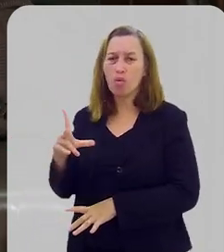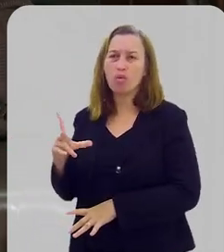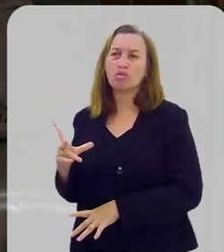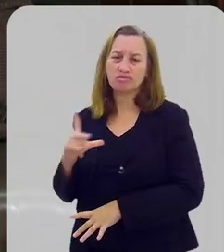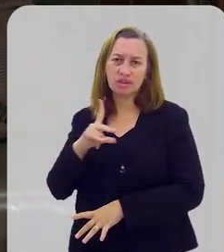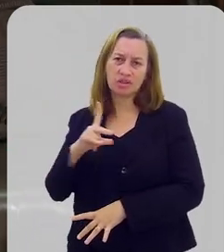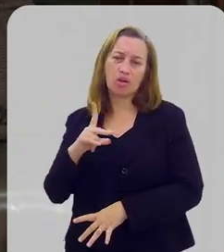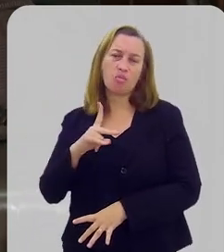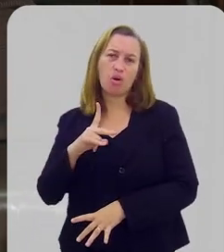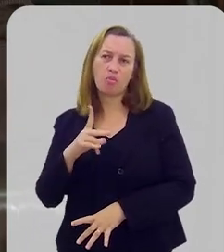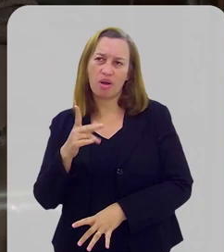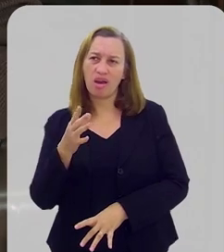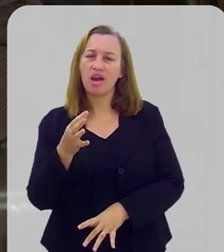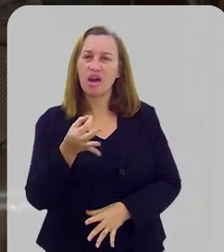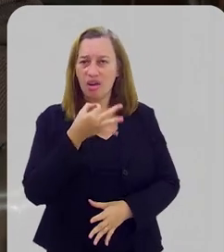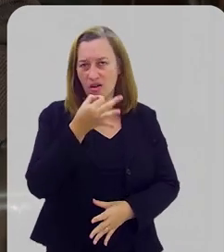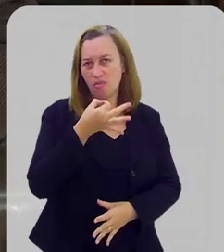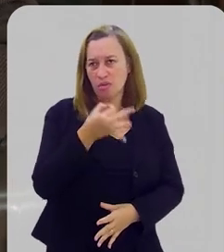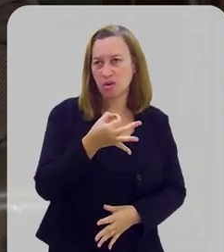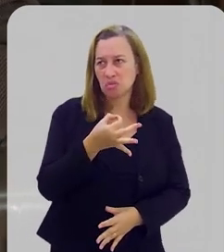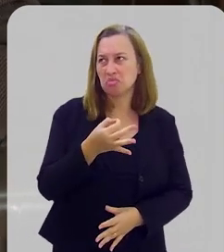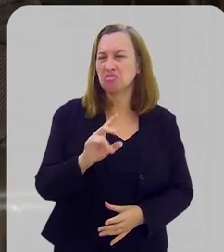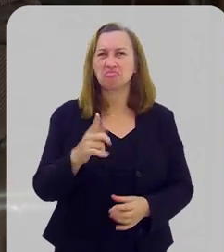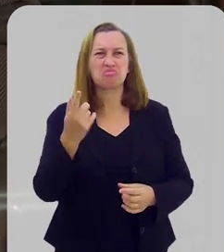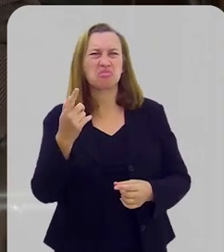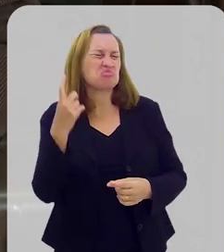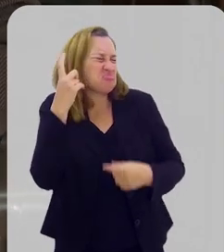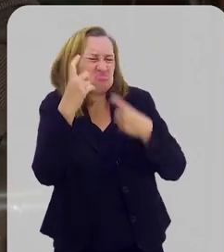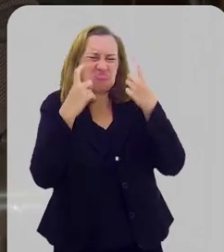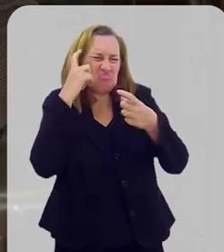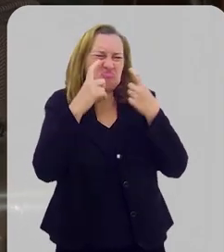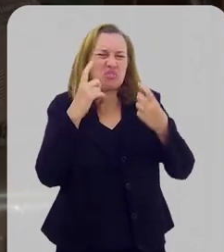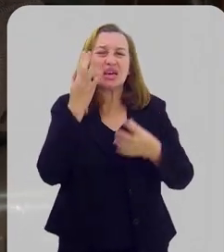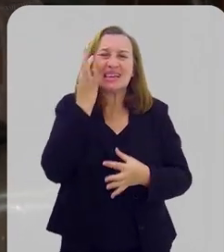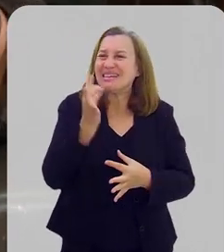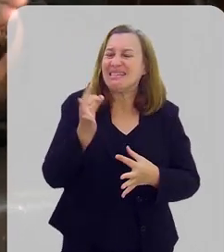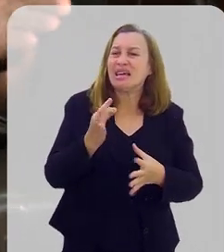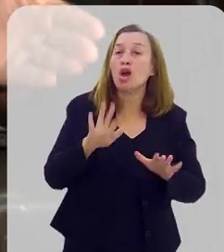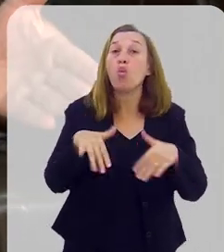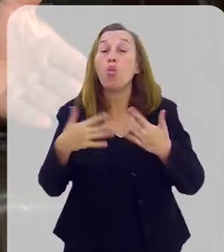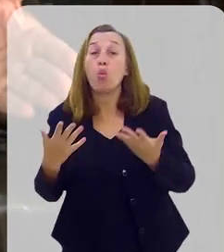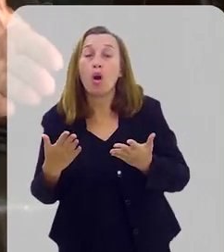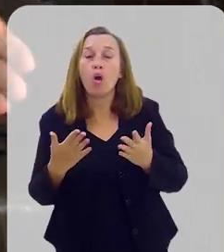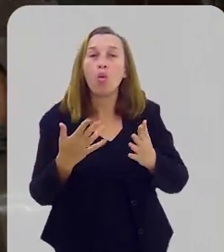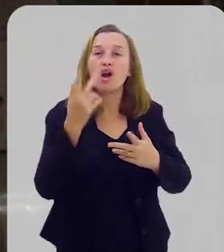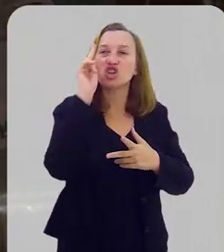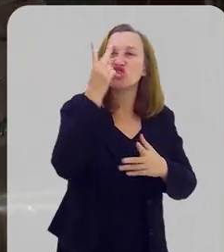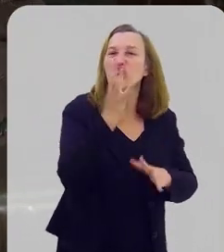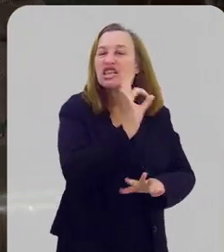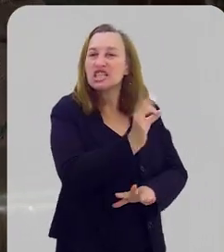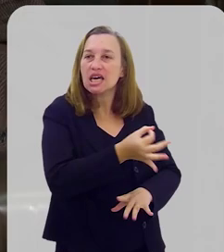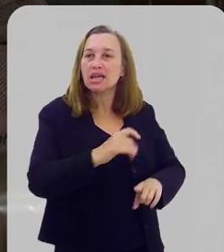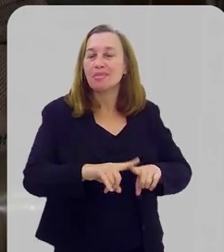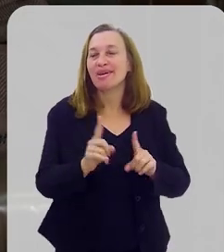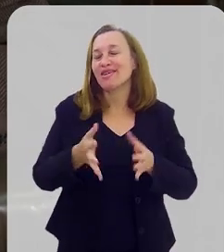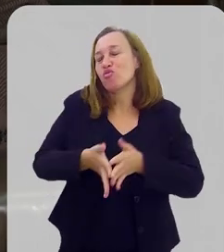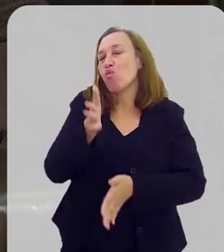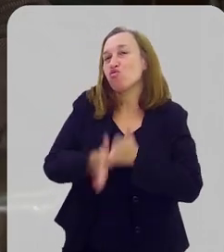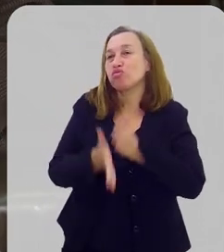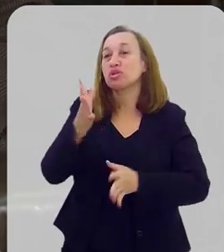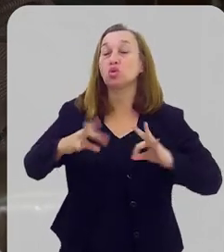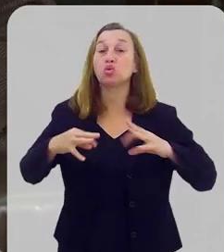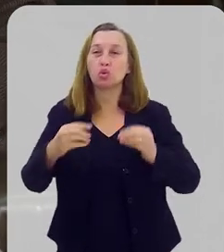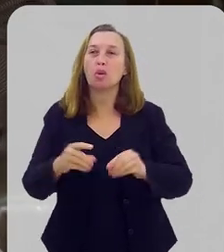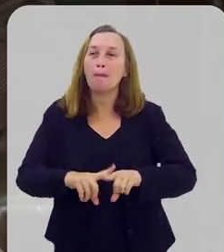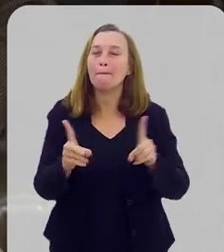verdade a galera em casa muitas vezes não se preocupa em entender Qual é a história e aí rapaz complica tudo